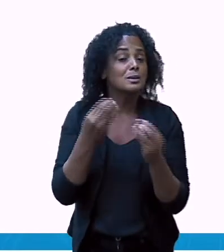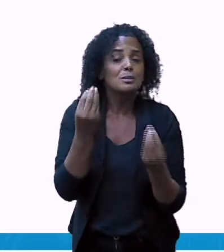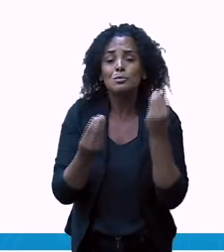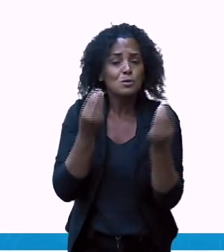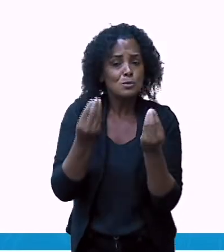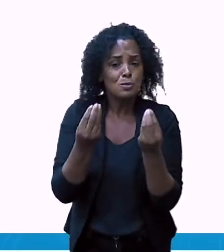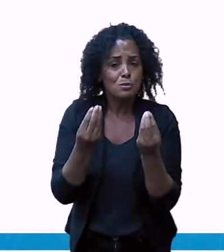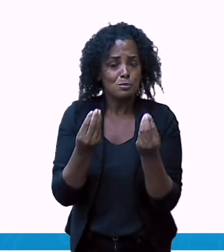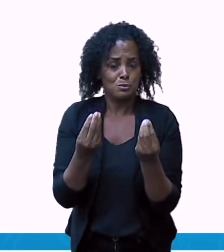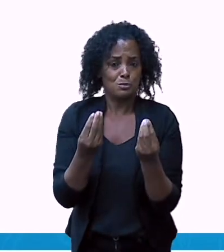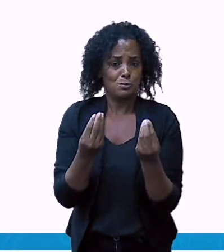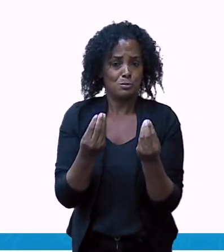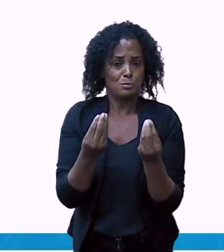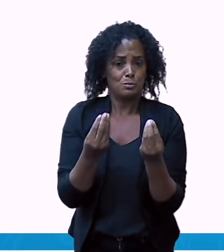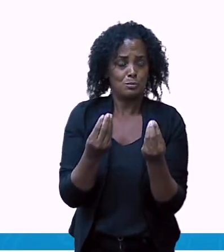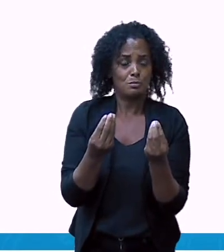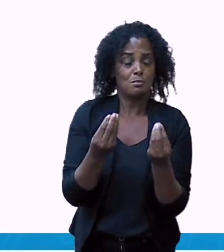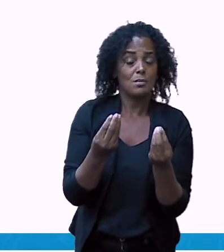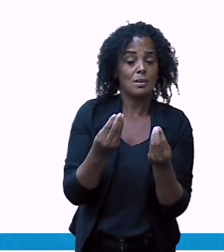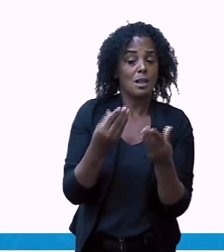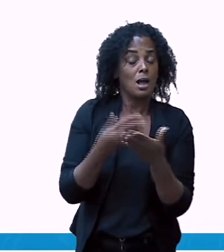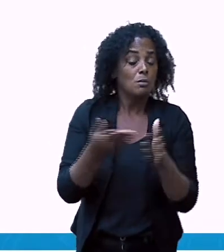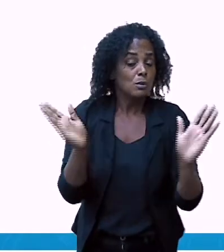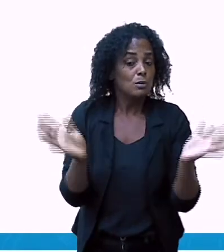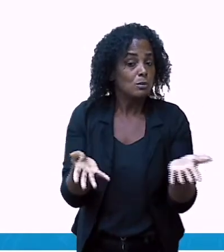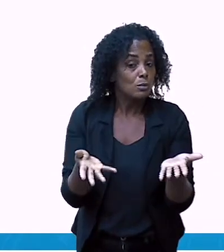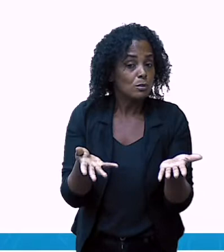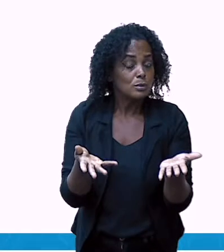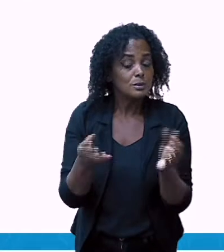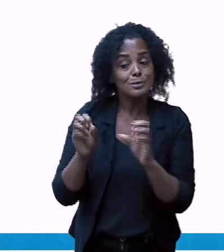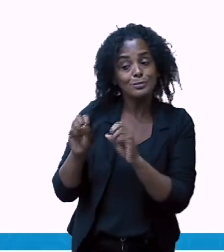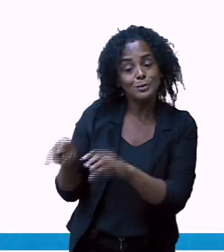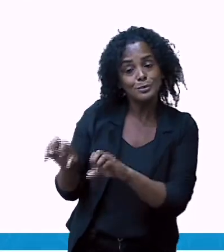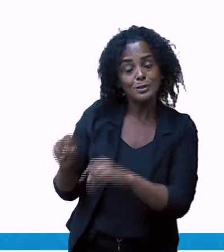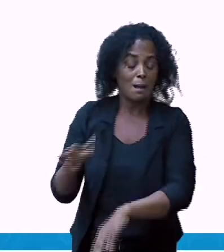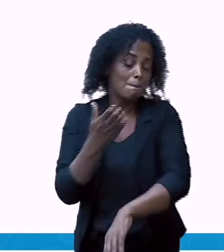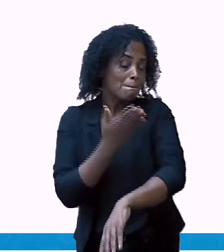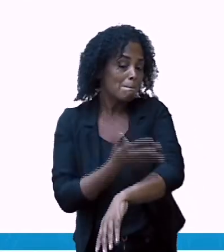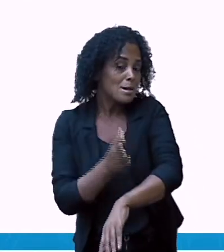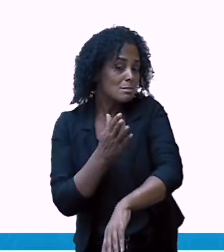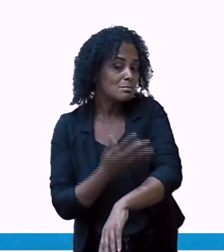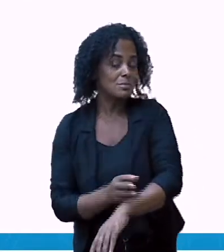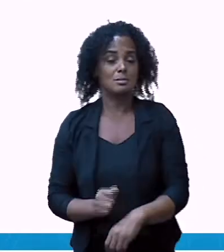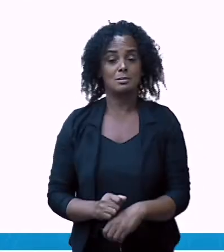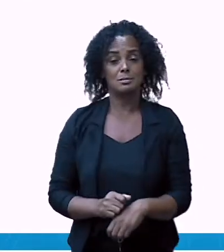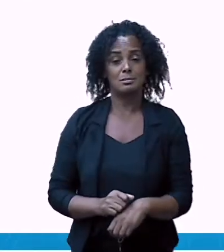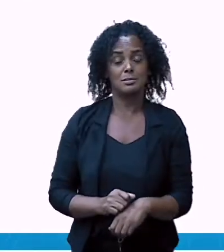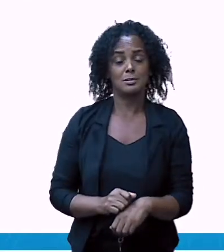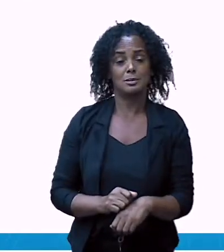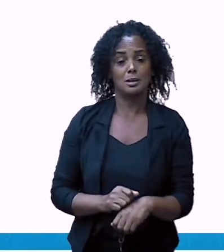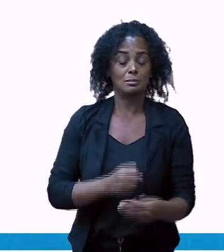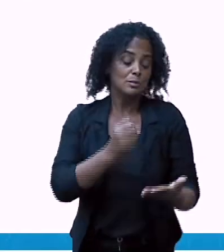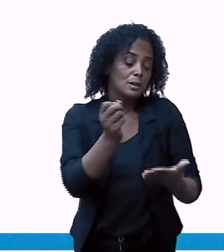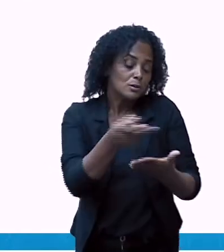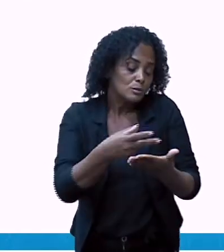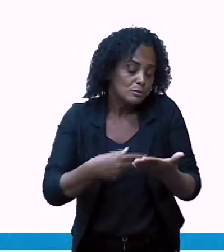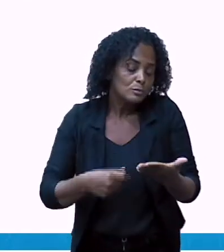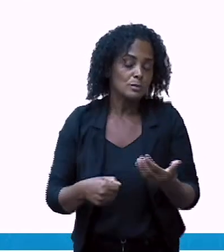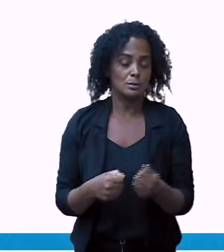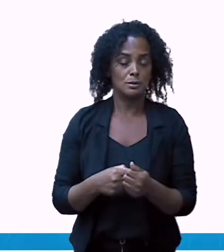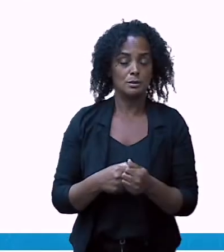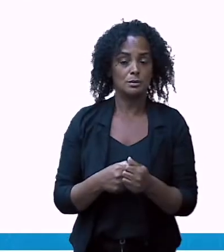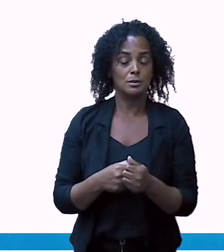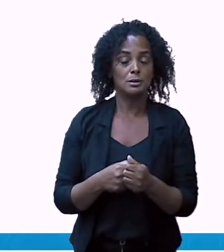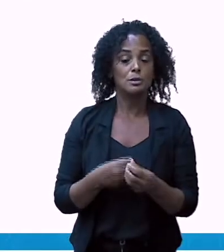uma vez só? Então é nessa aula que nós vamos aqui praticar alguns exercícios, E eu vou dar aqui também algumas dicas